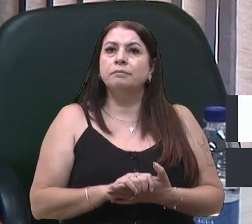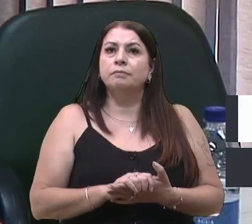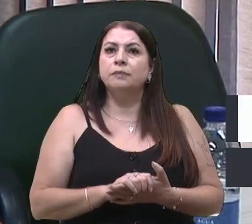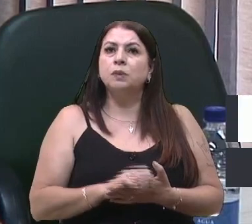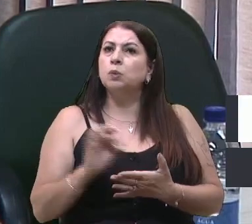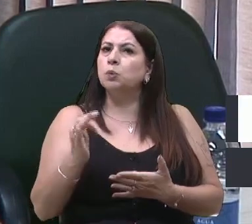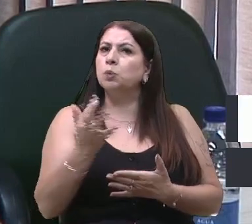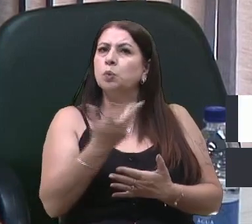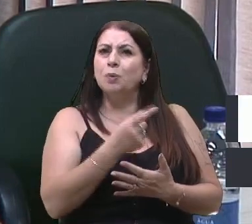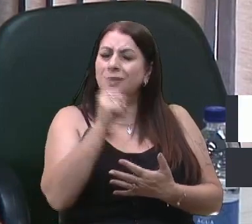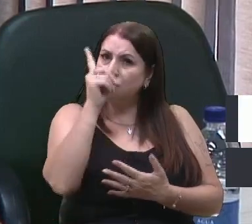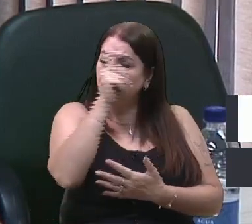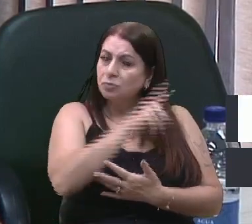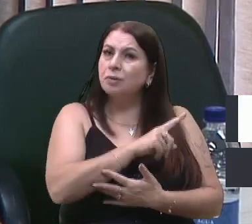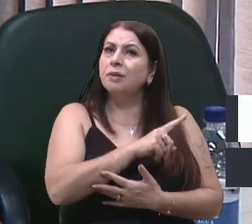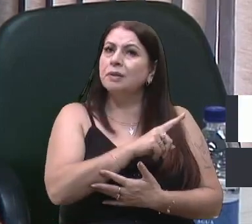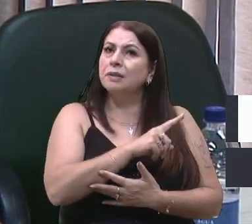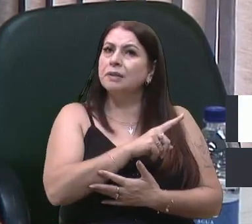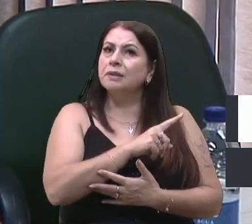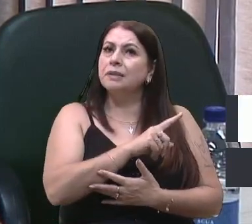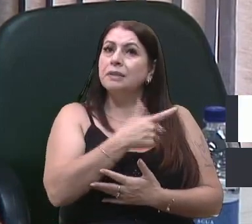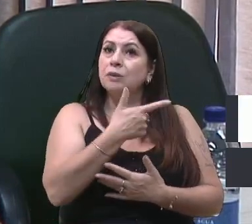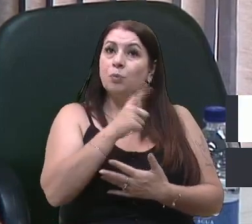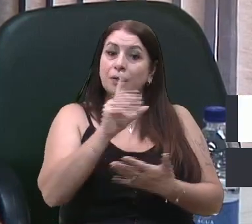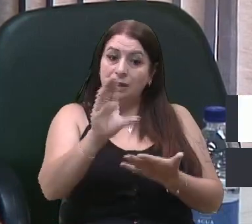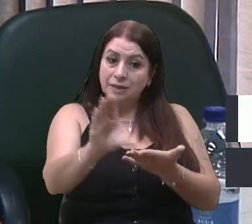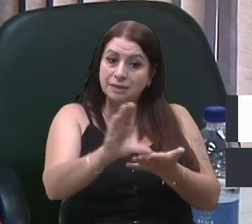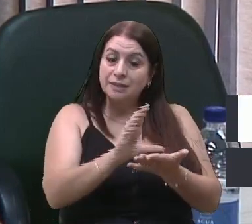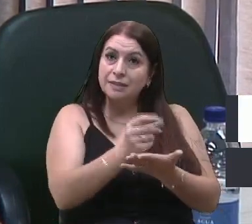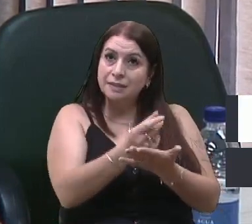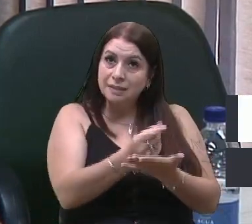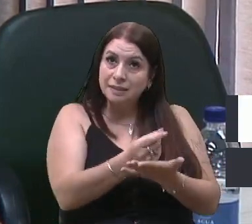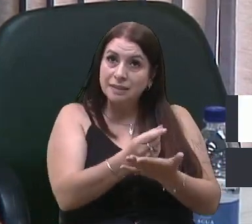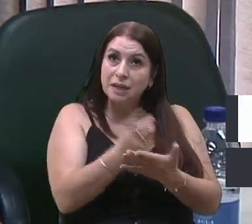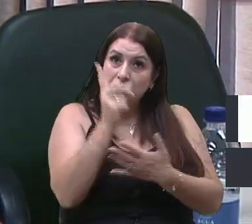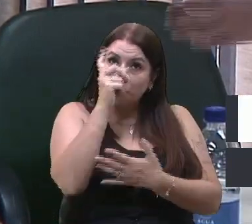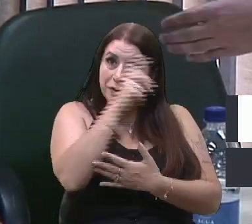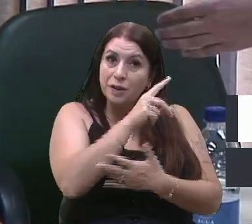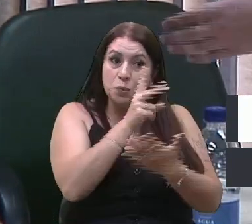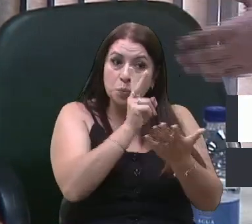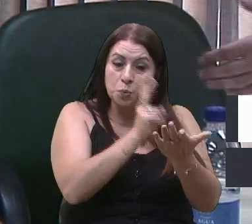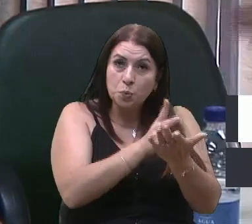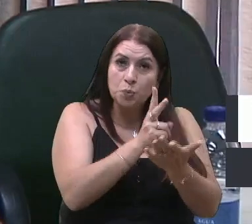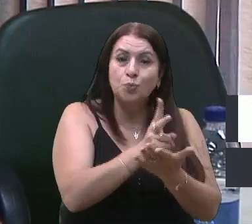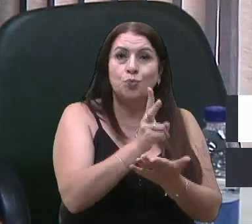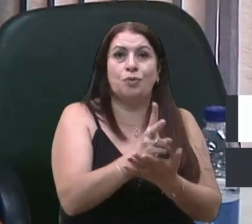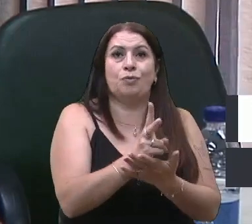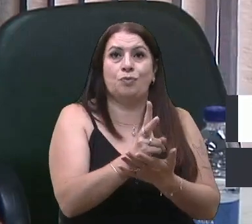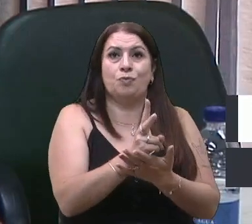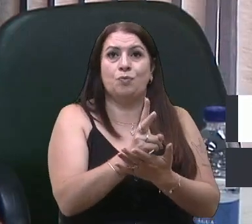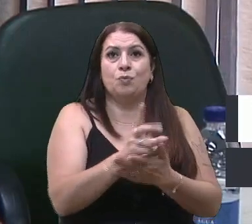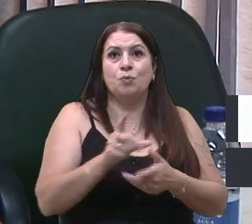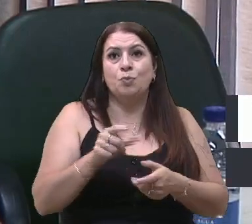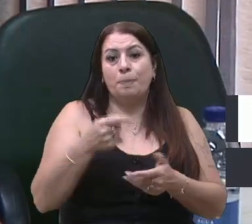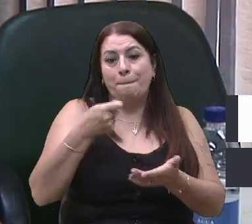todas essas dificuldades, sem o subsídio, as dificuldades continuarão com a passagem mais